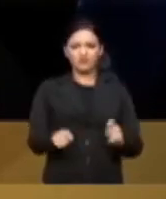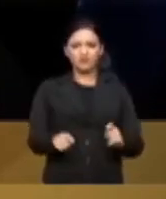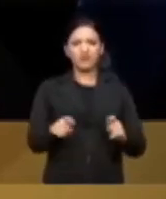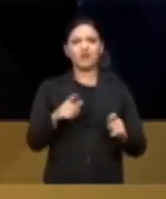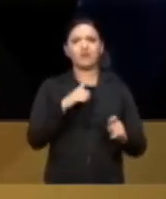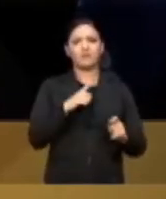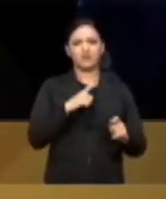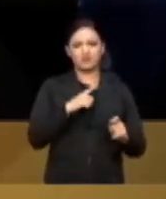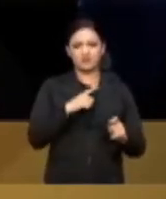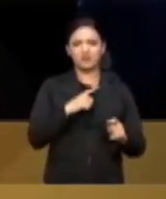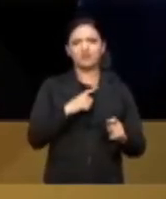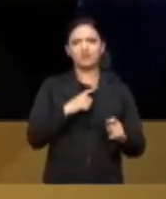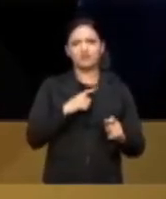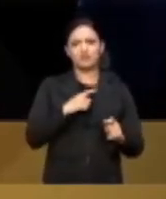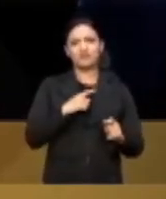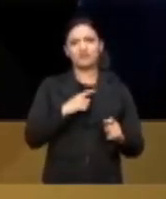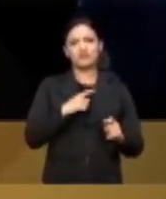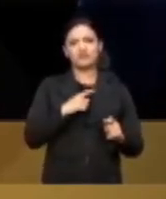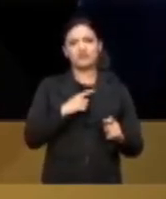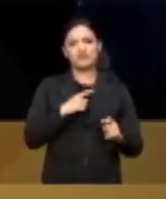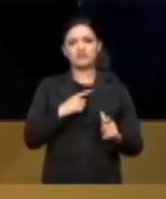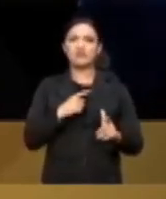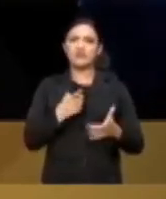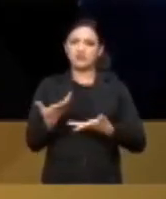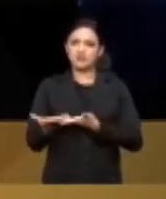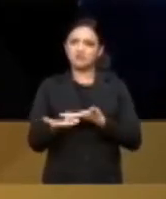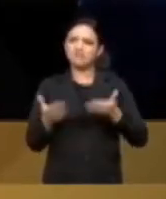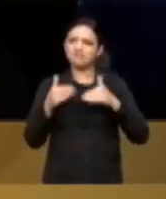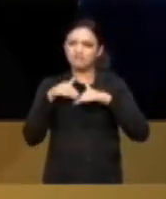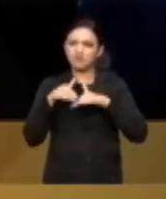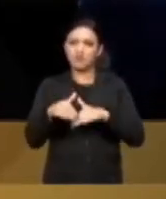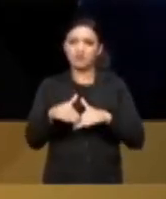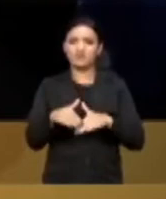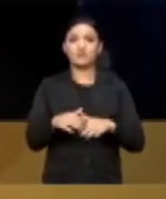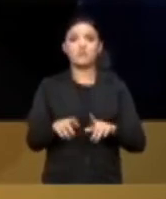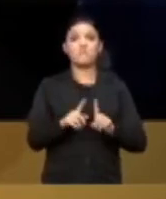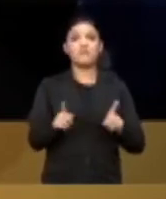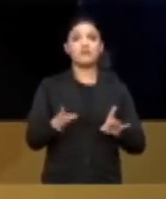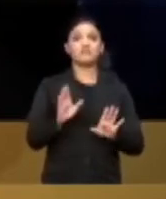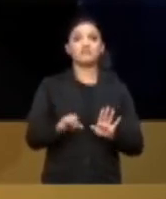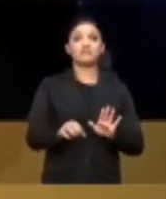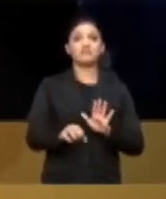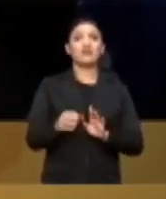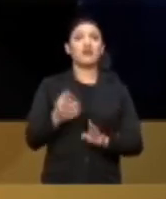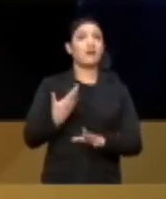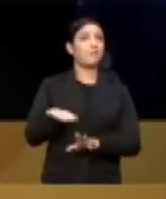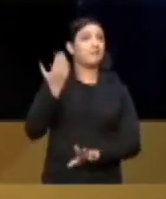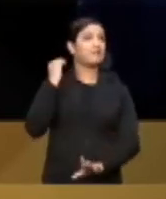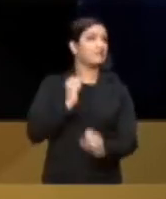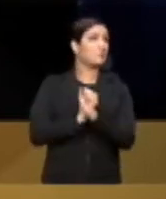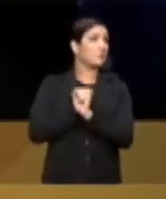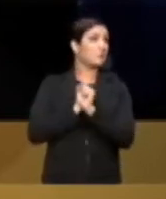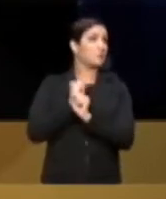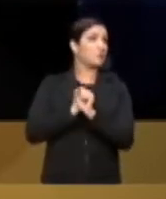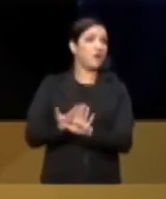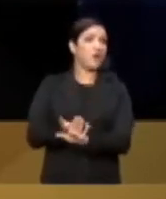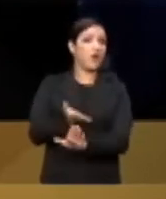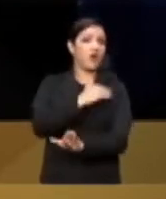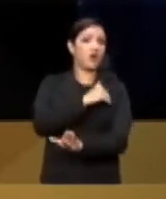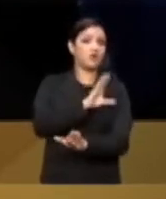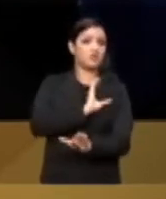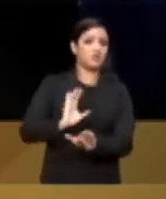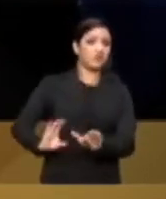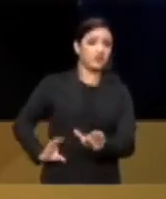estágios civilizatórios. De qualquer sorte, há mais de séculos antes da era cristã, Alex